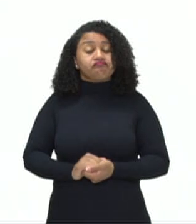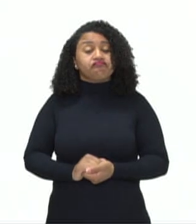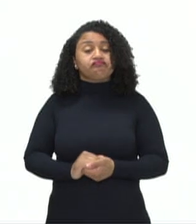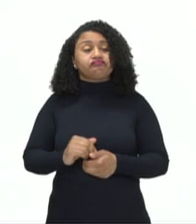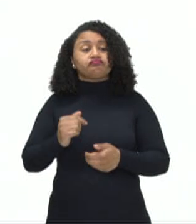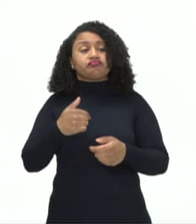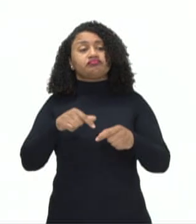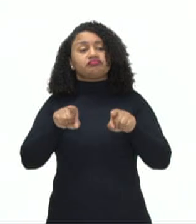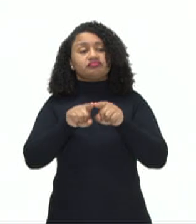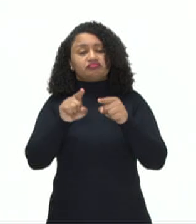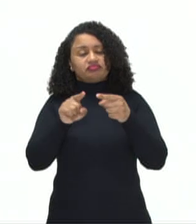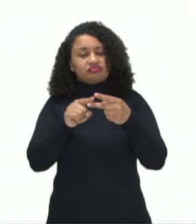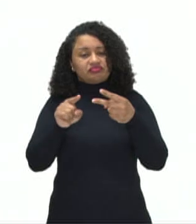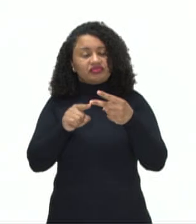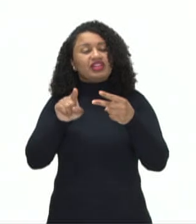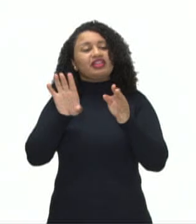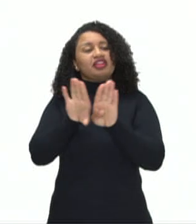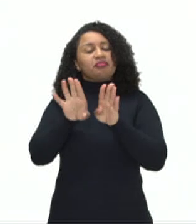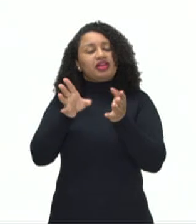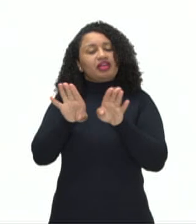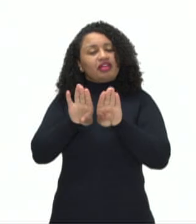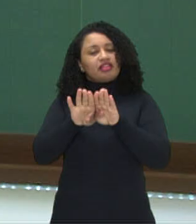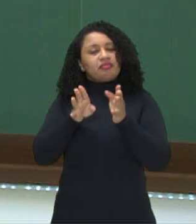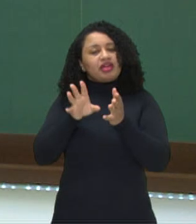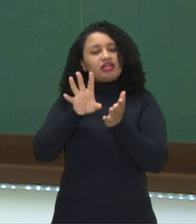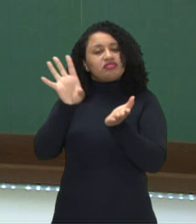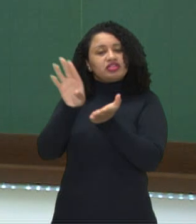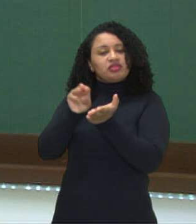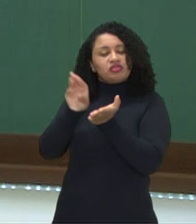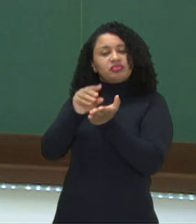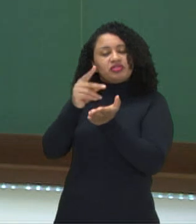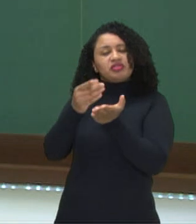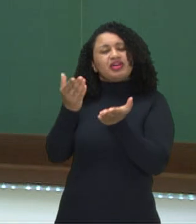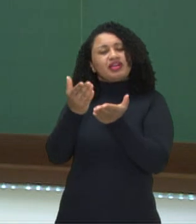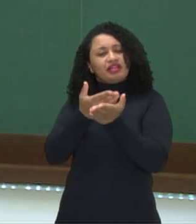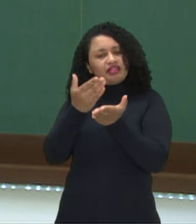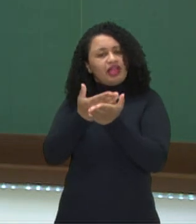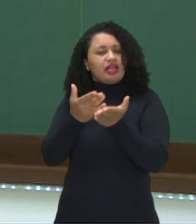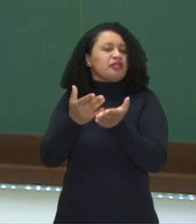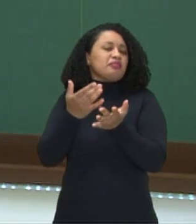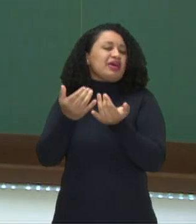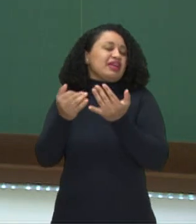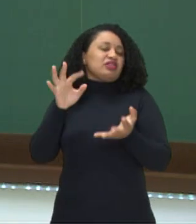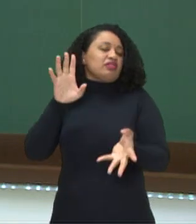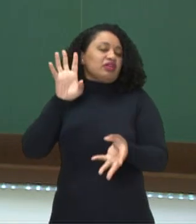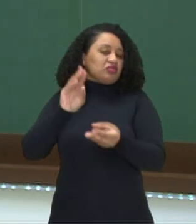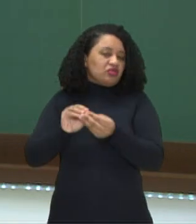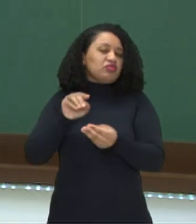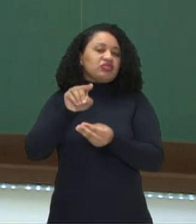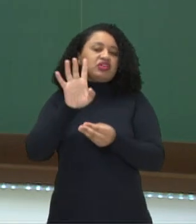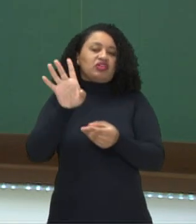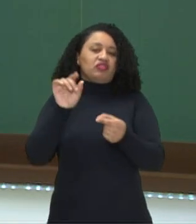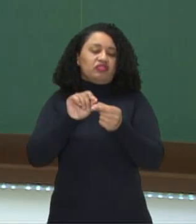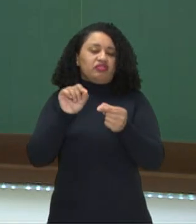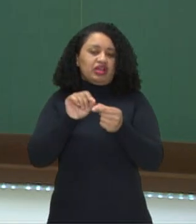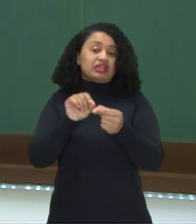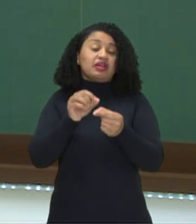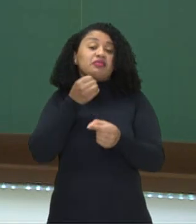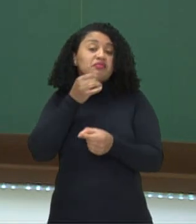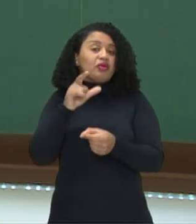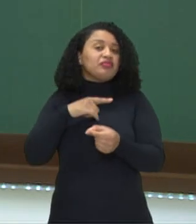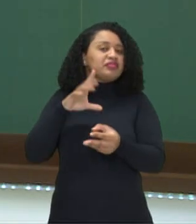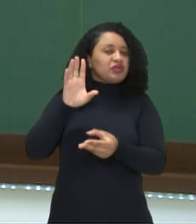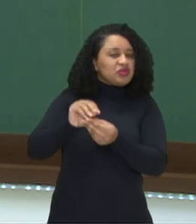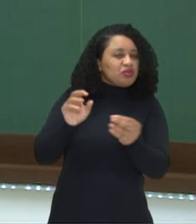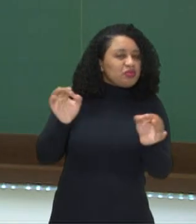observações eu quero também que você registre no seu caderno e destaque, como se fosse um resumo daquilo que você já fez. E é sempre bom ter um resuminho à